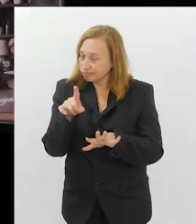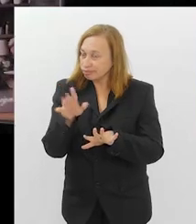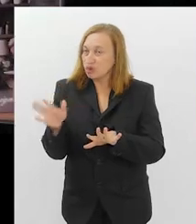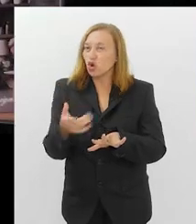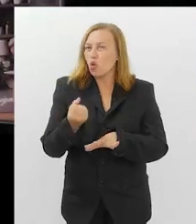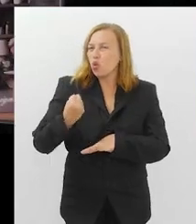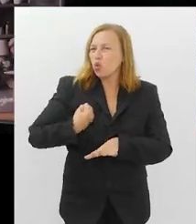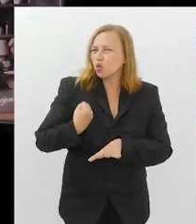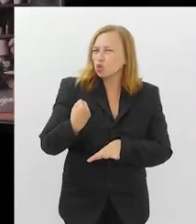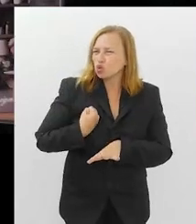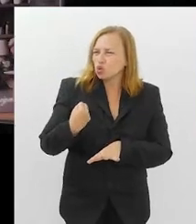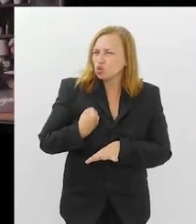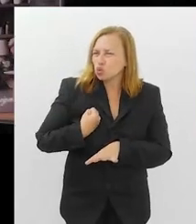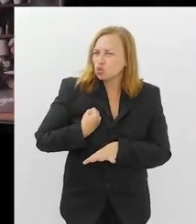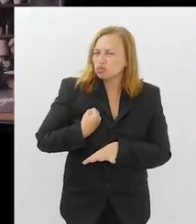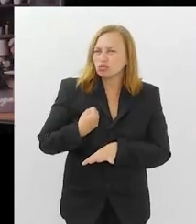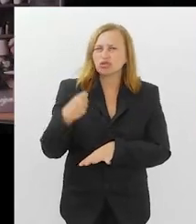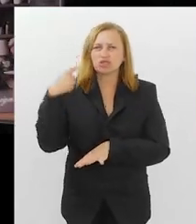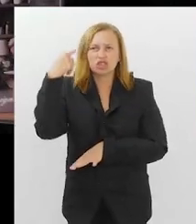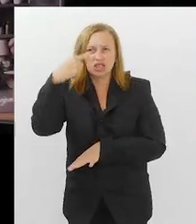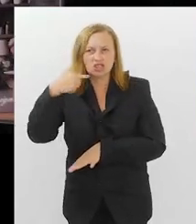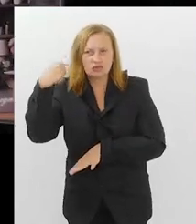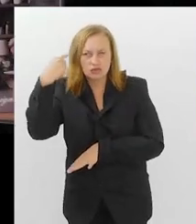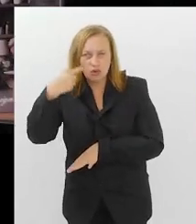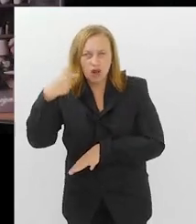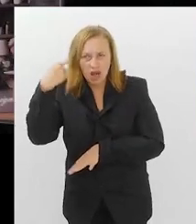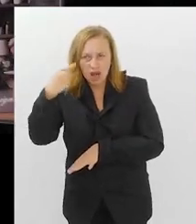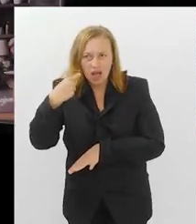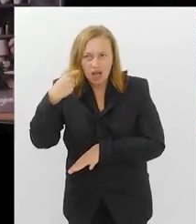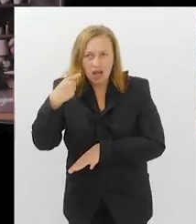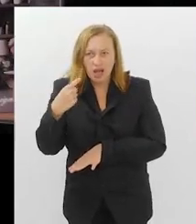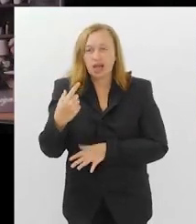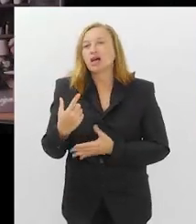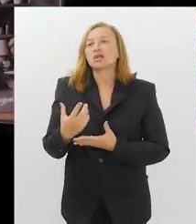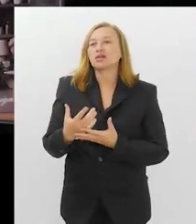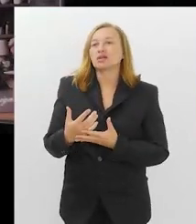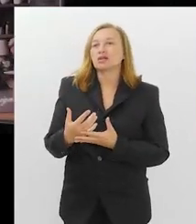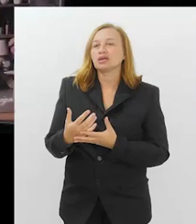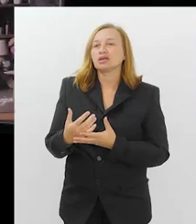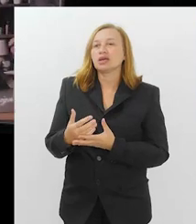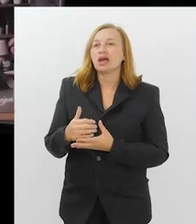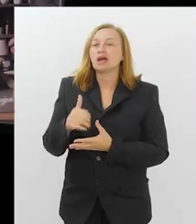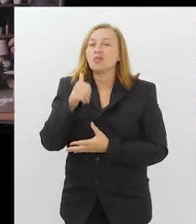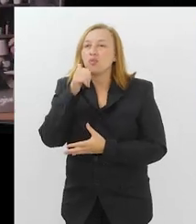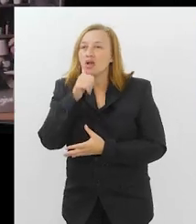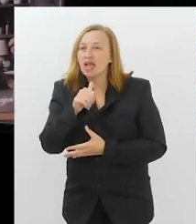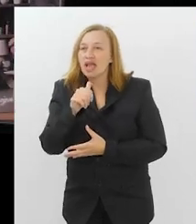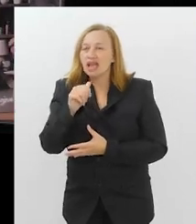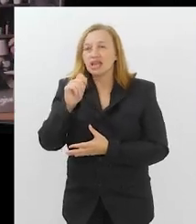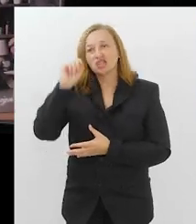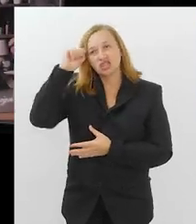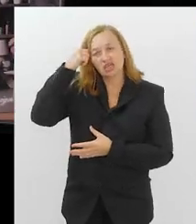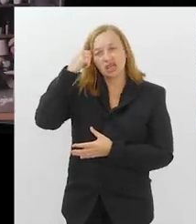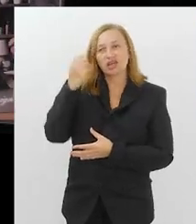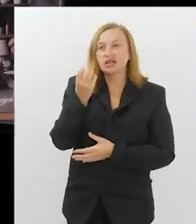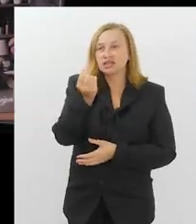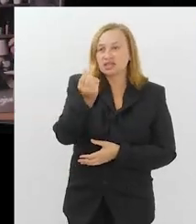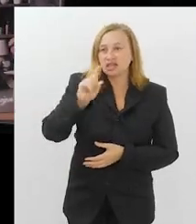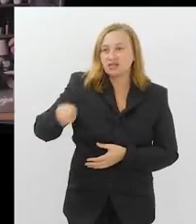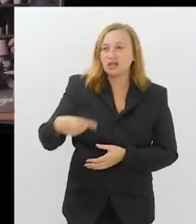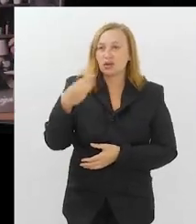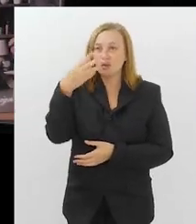pasmem, o número de advogados, vou dizer, advogadas negras, é de